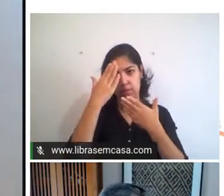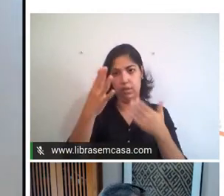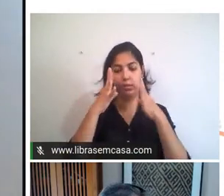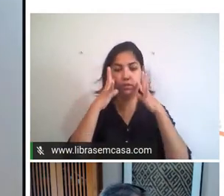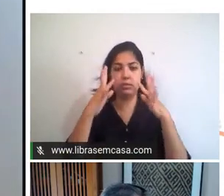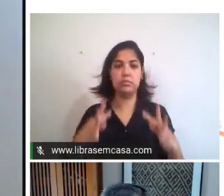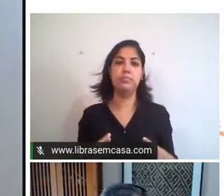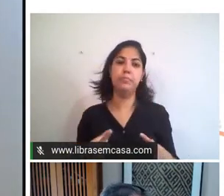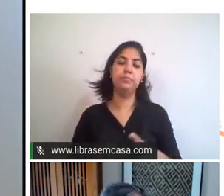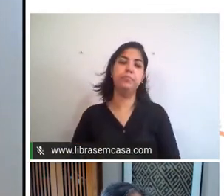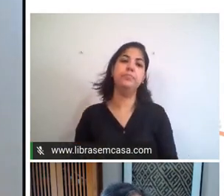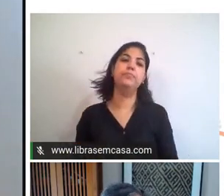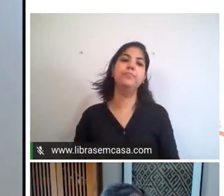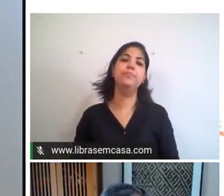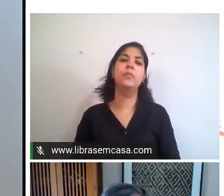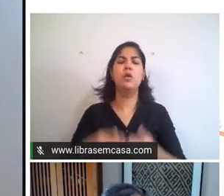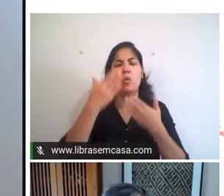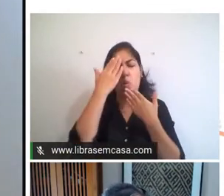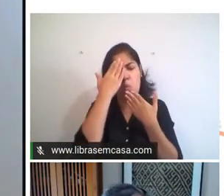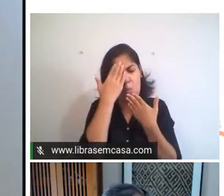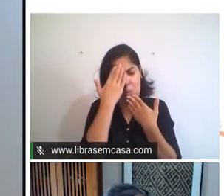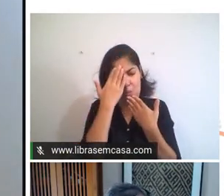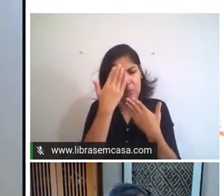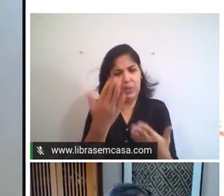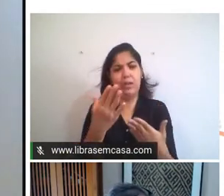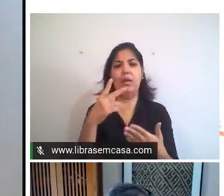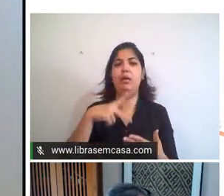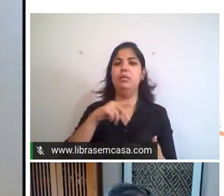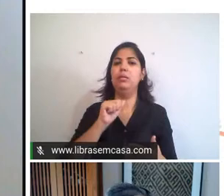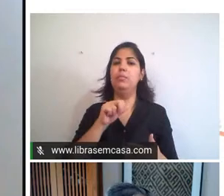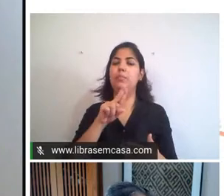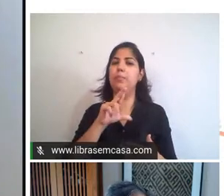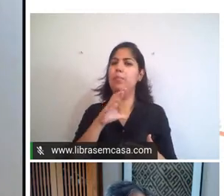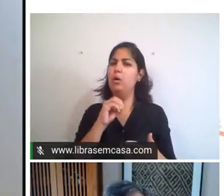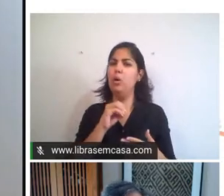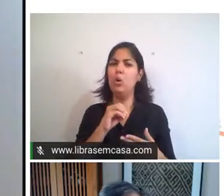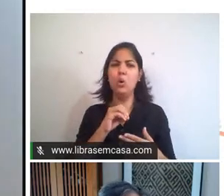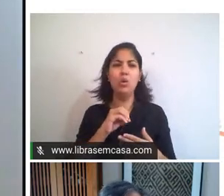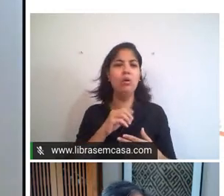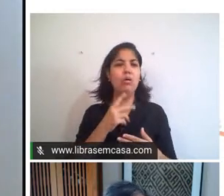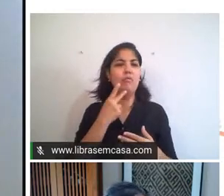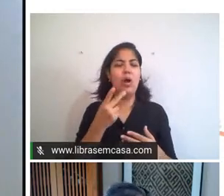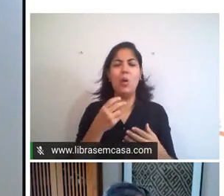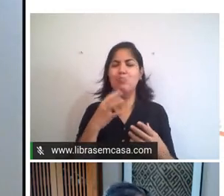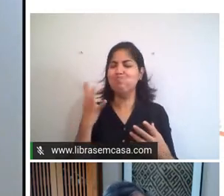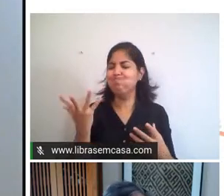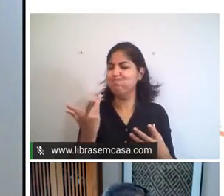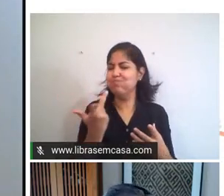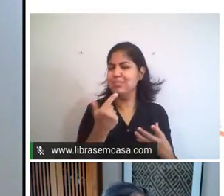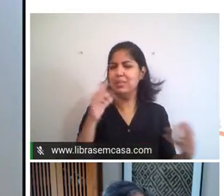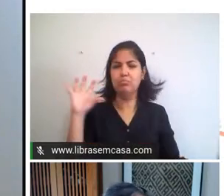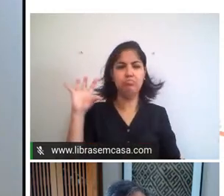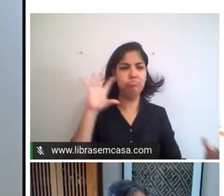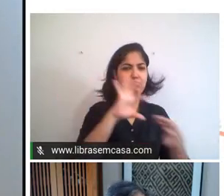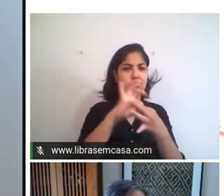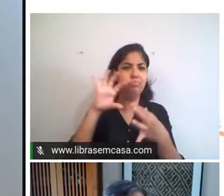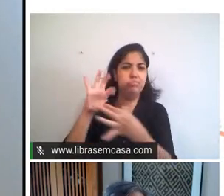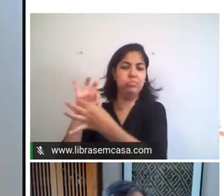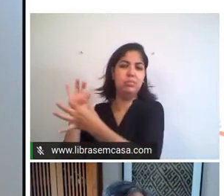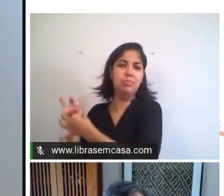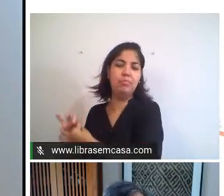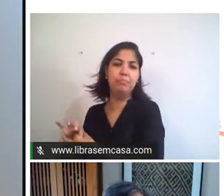Obrigada a você, Paulo, por essa fala tão completa que, né, fez tantas conexões com as falas da Soledad e da Elisabetta